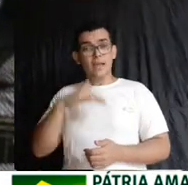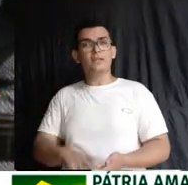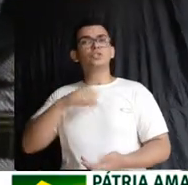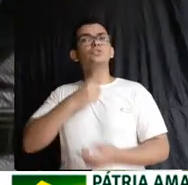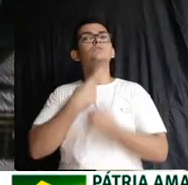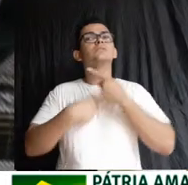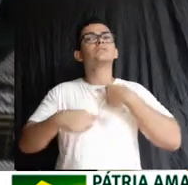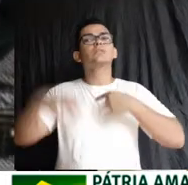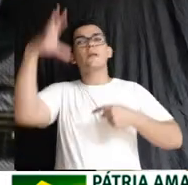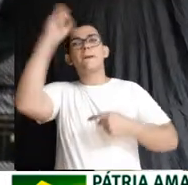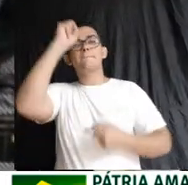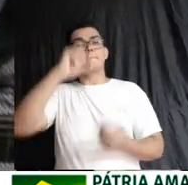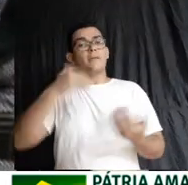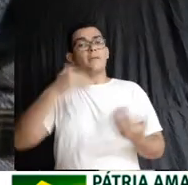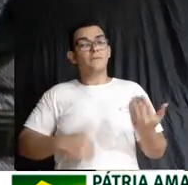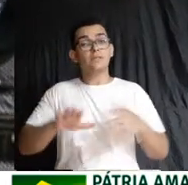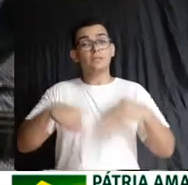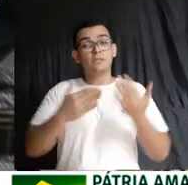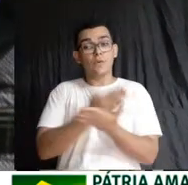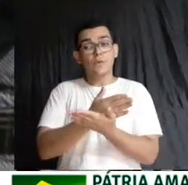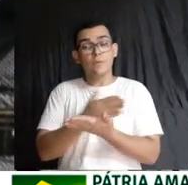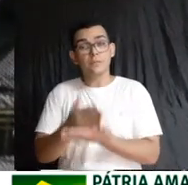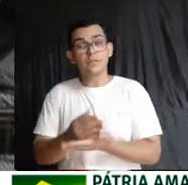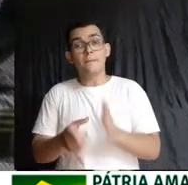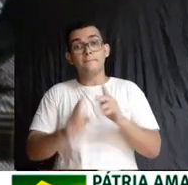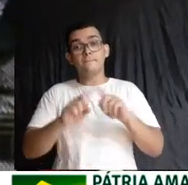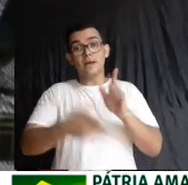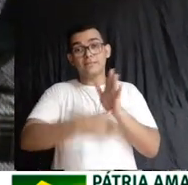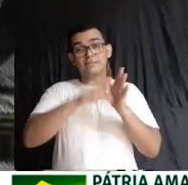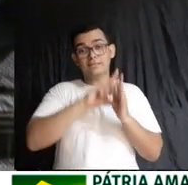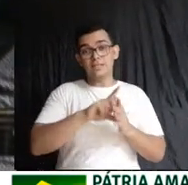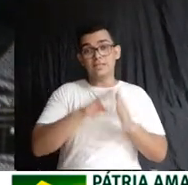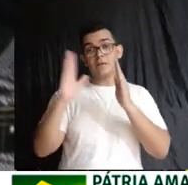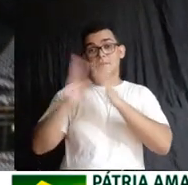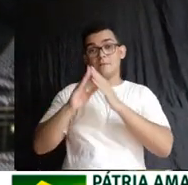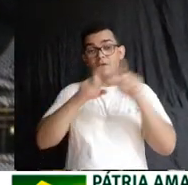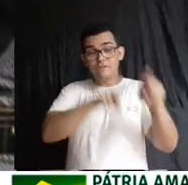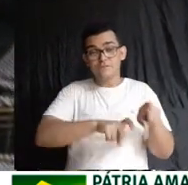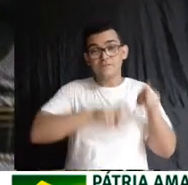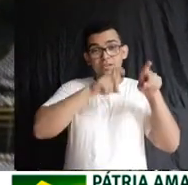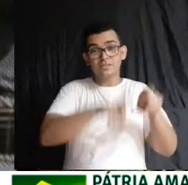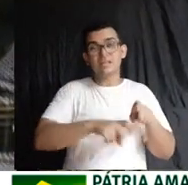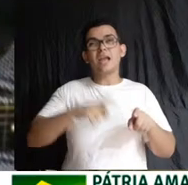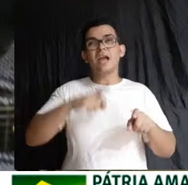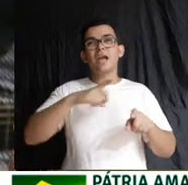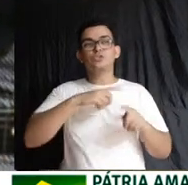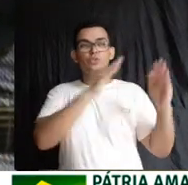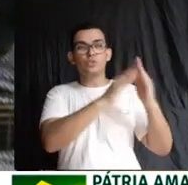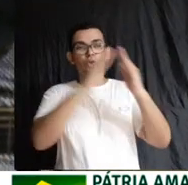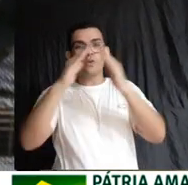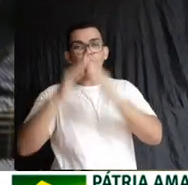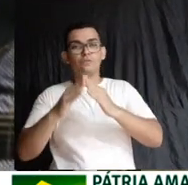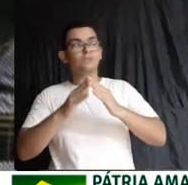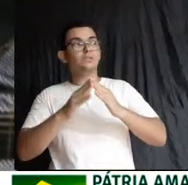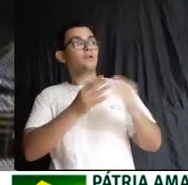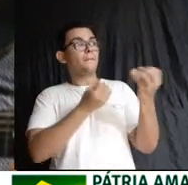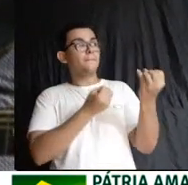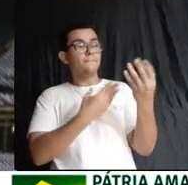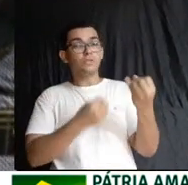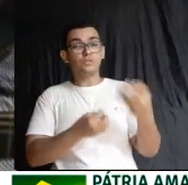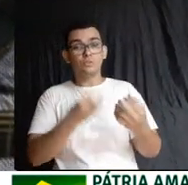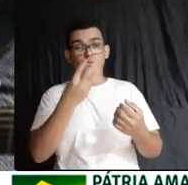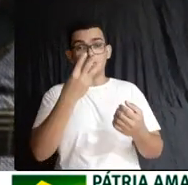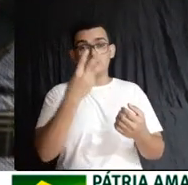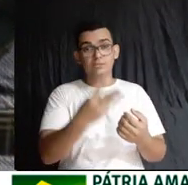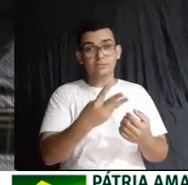tocar o violão. Então eu comecei, eu morava na área rural, eu morava no sítio, né? E uma pessoa, um vizinho, me ensinou uns 3 acordes só. Aí o